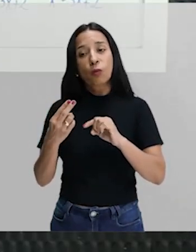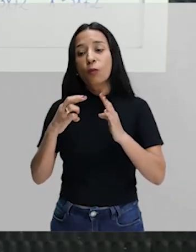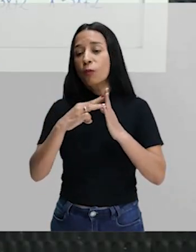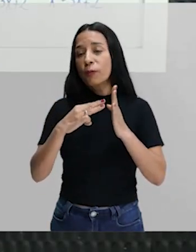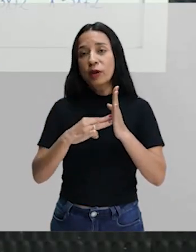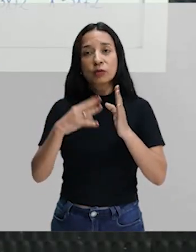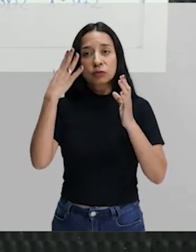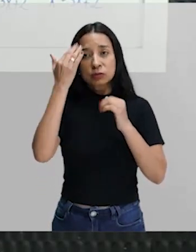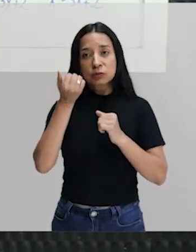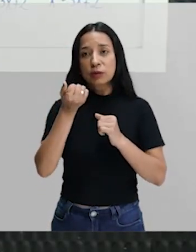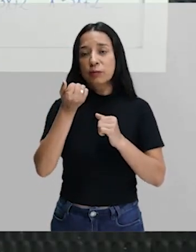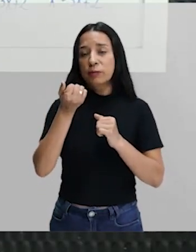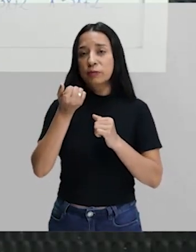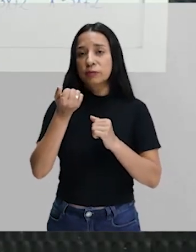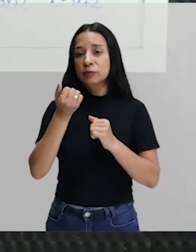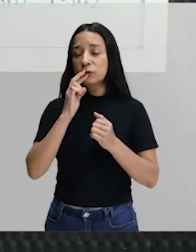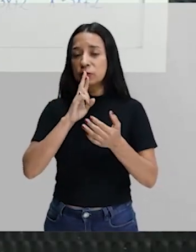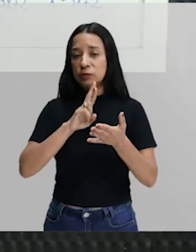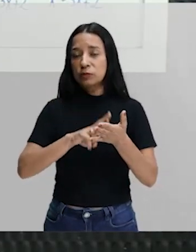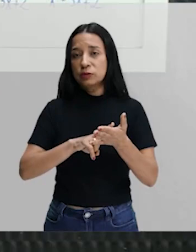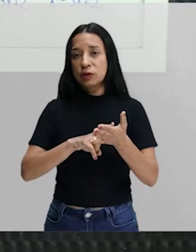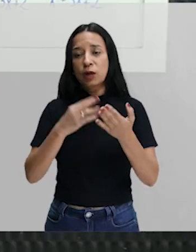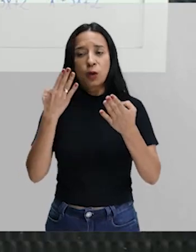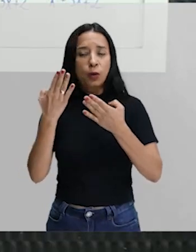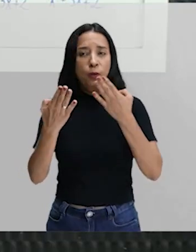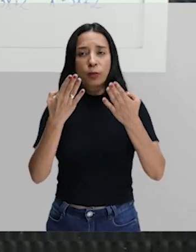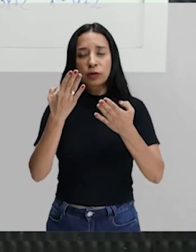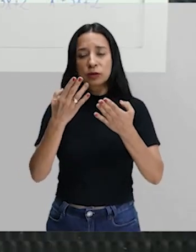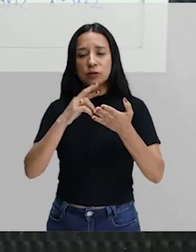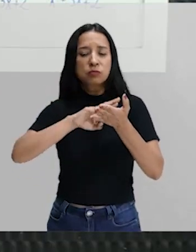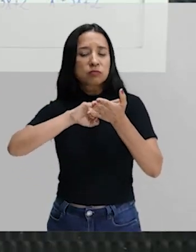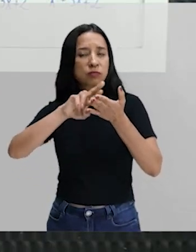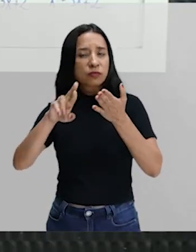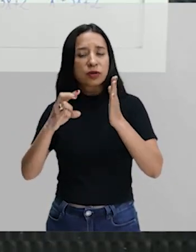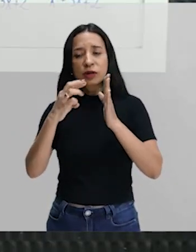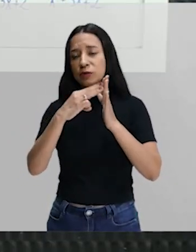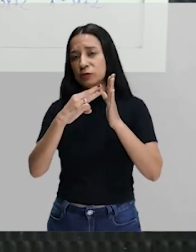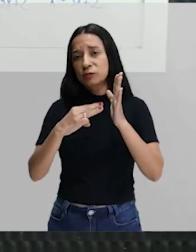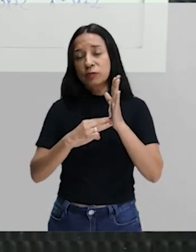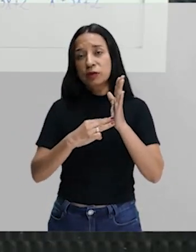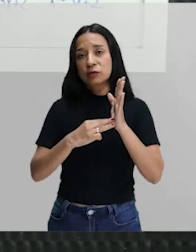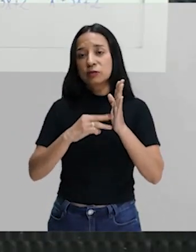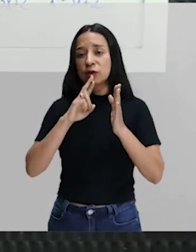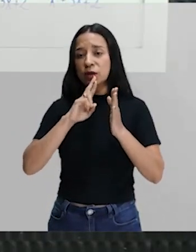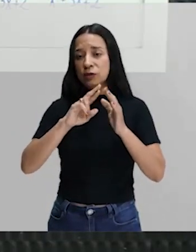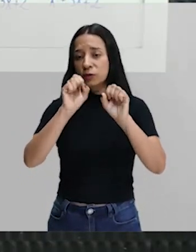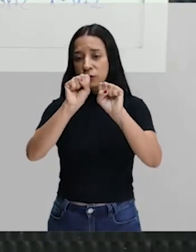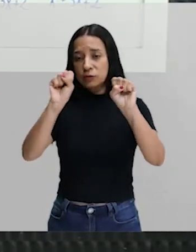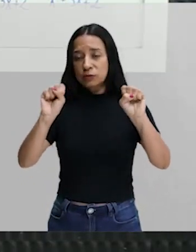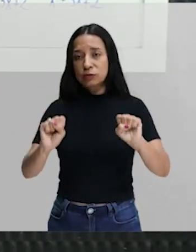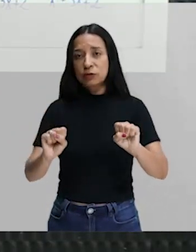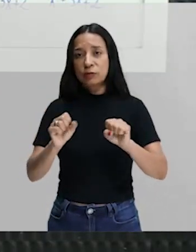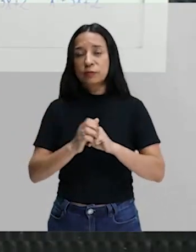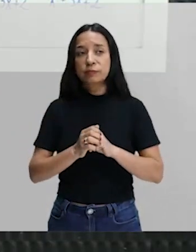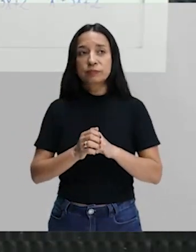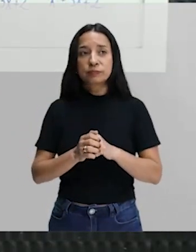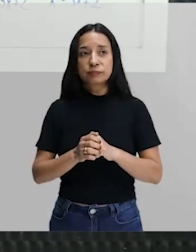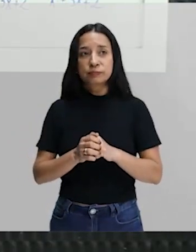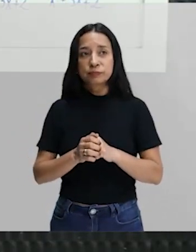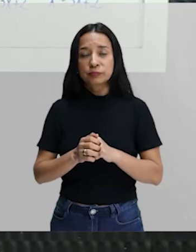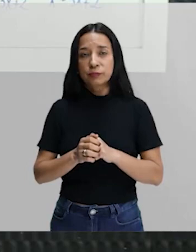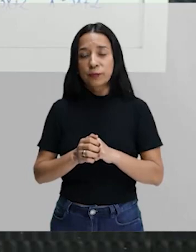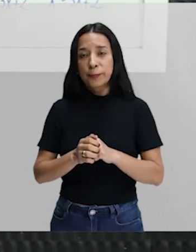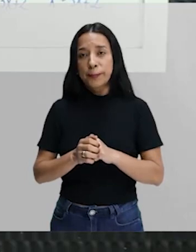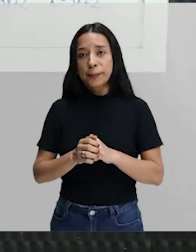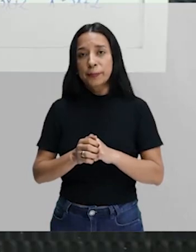resolver. Comparação, você tem vários métodos de resolução de sistema. Então, A menos 2A, aqui o método da